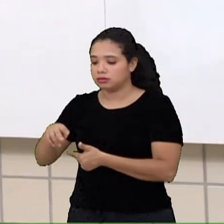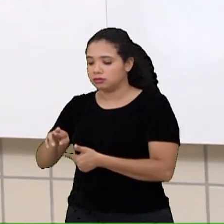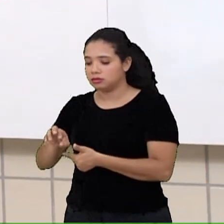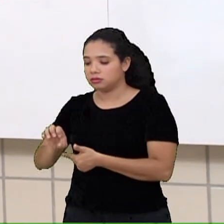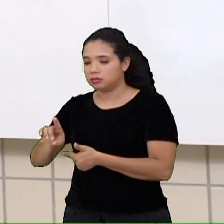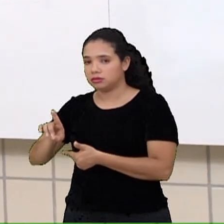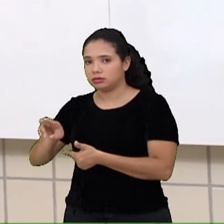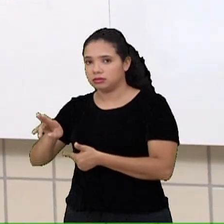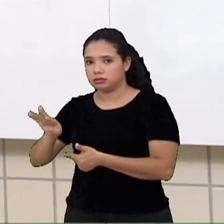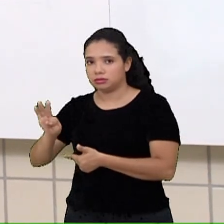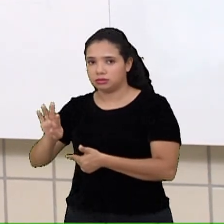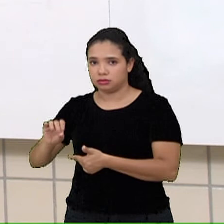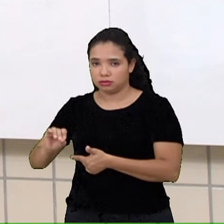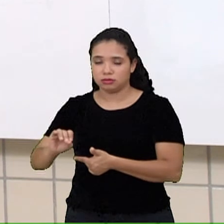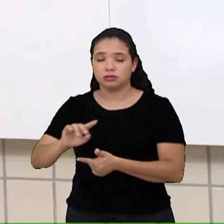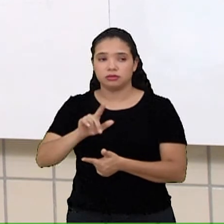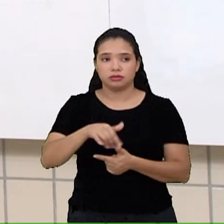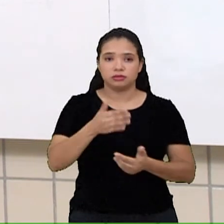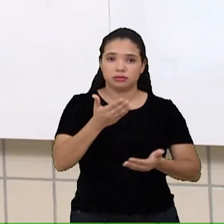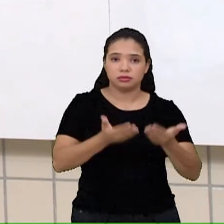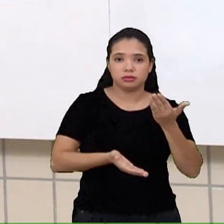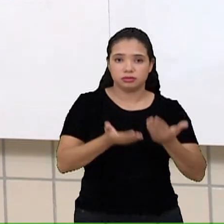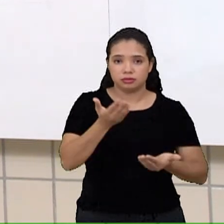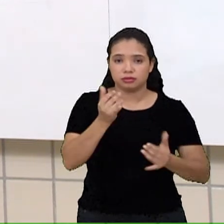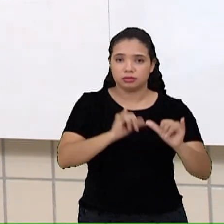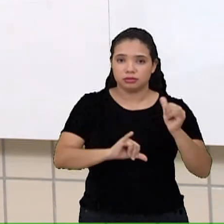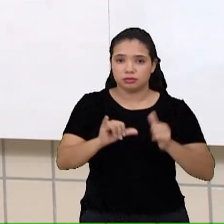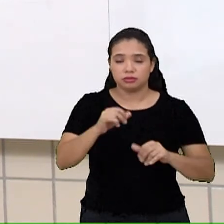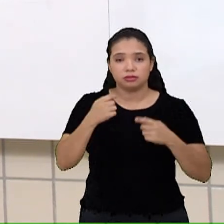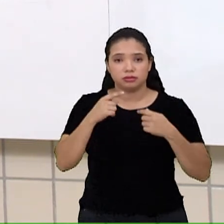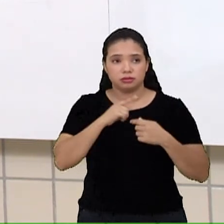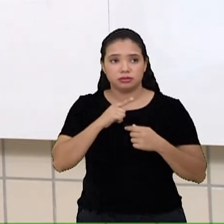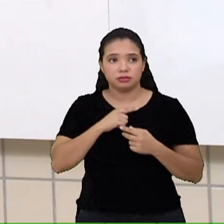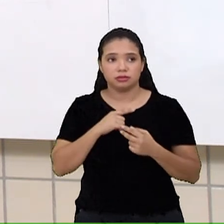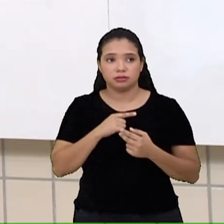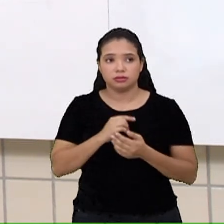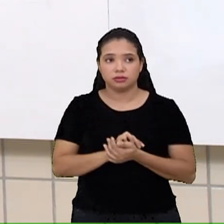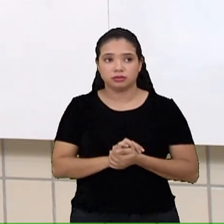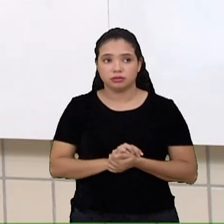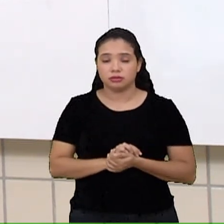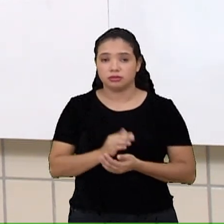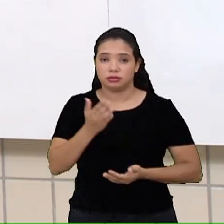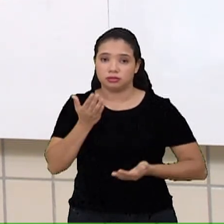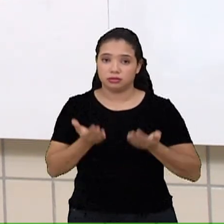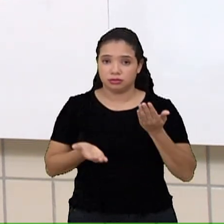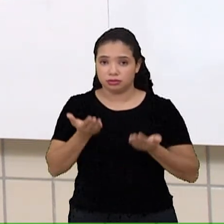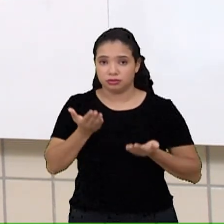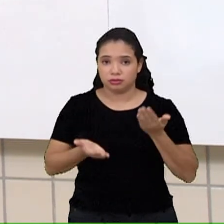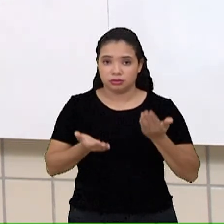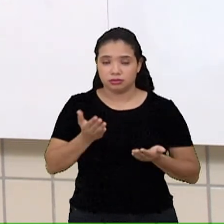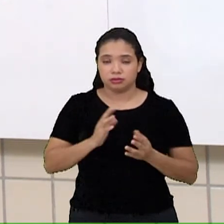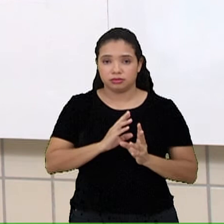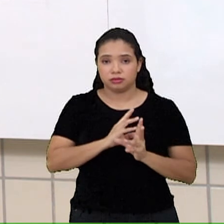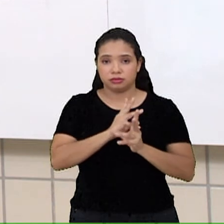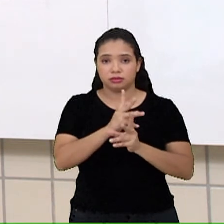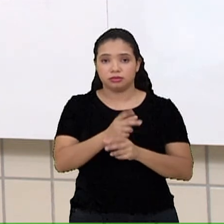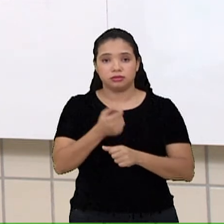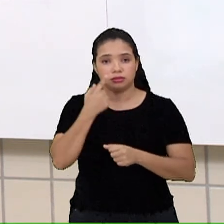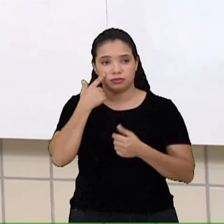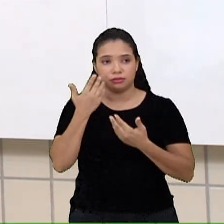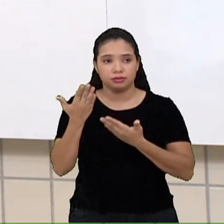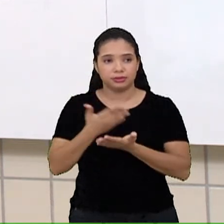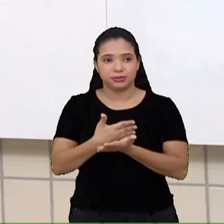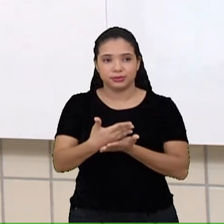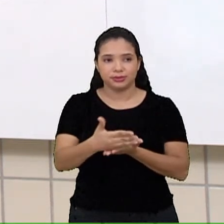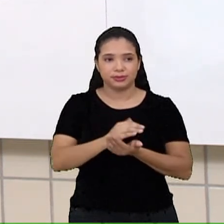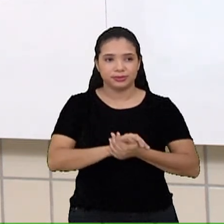balanceamento da equação química, tá? A gente vai ocorrer isso aqui, ó. A gente vai balancear as nossas equações. Então, bora lá.